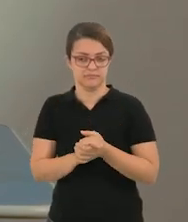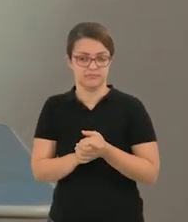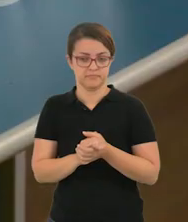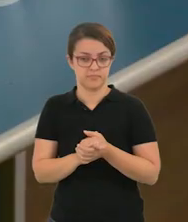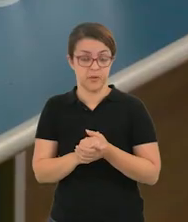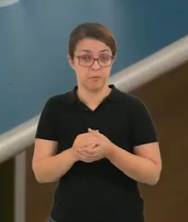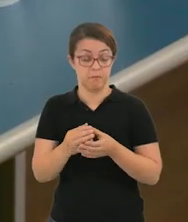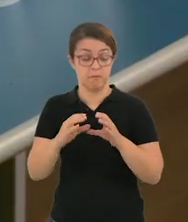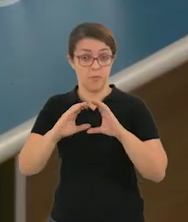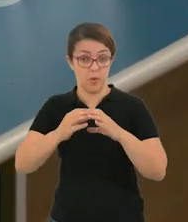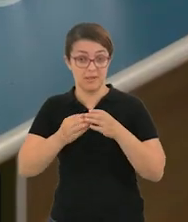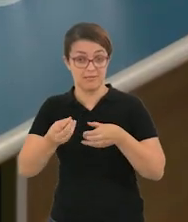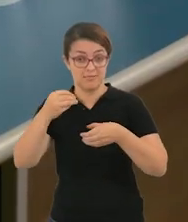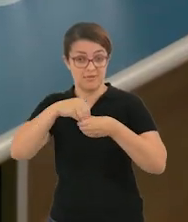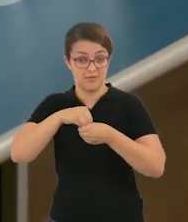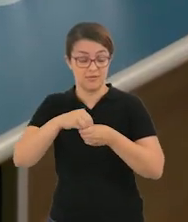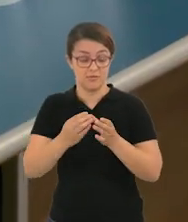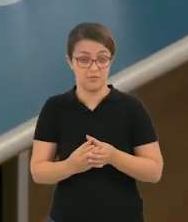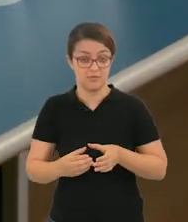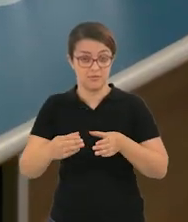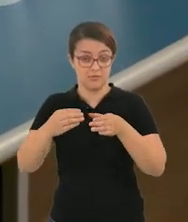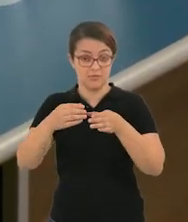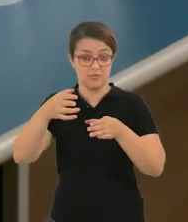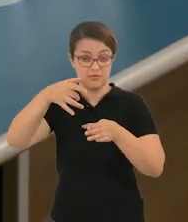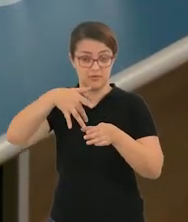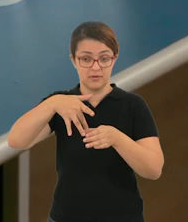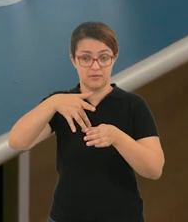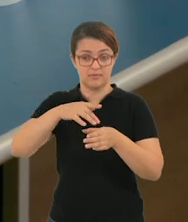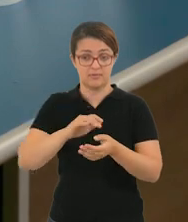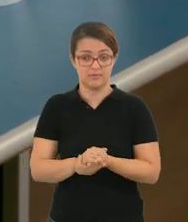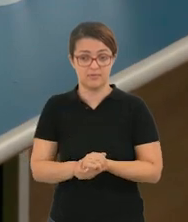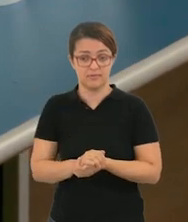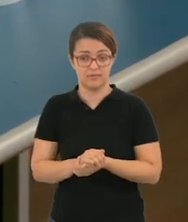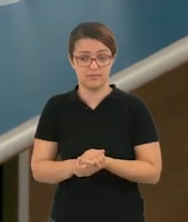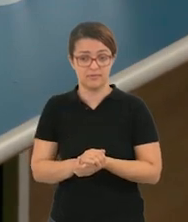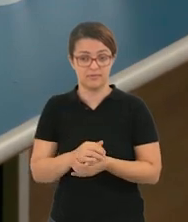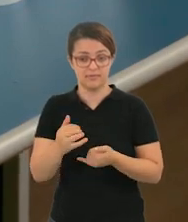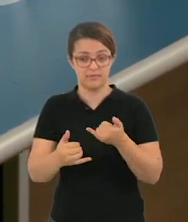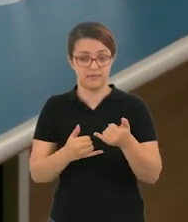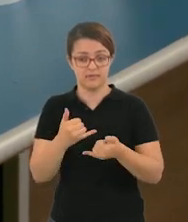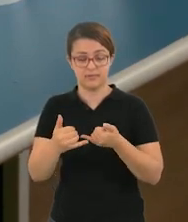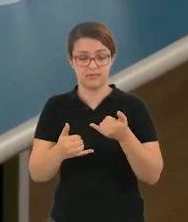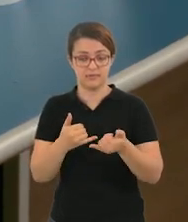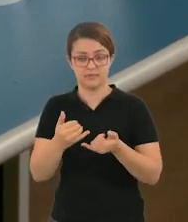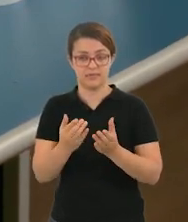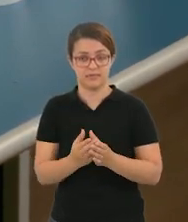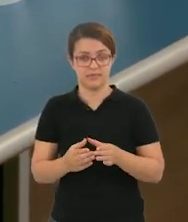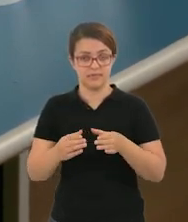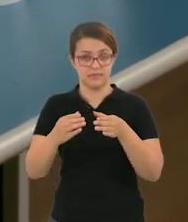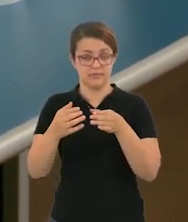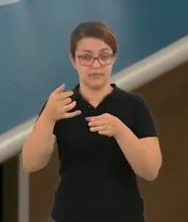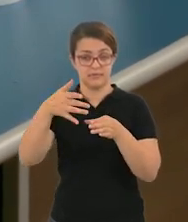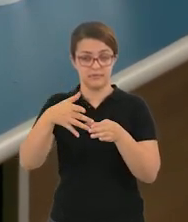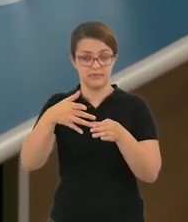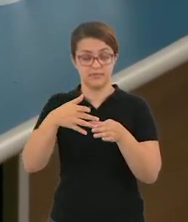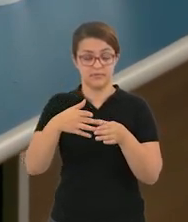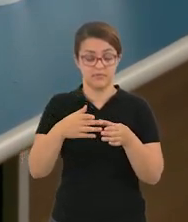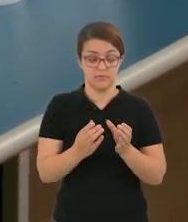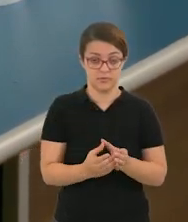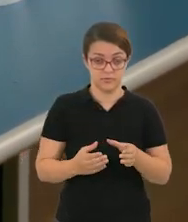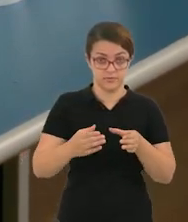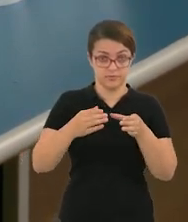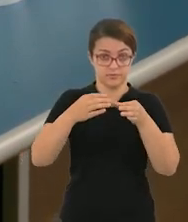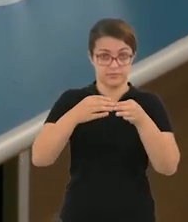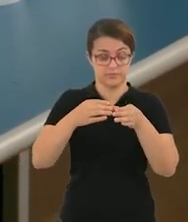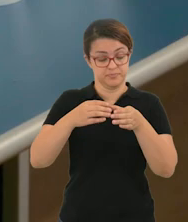garrafa. Então vocês vão precisar de garrafas PET, pode alternar o tamanho para a criança ter desafios diferentes, mas se for para os menorzinhos é melhor